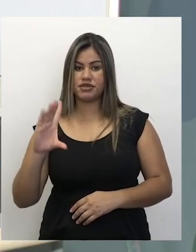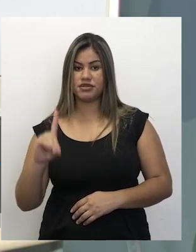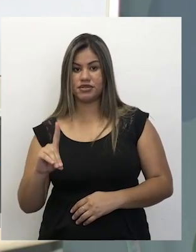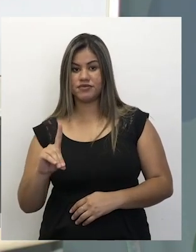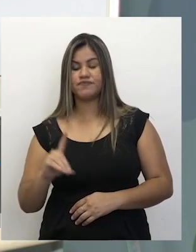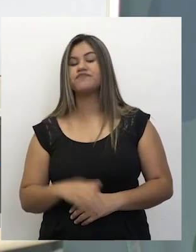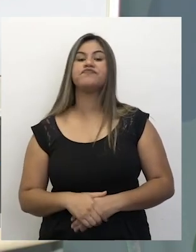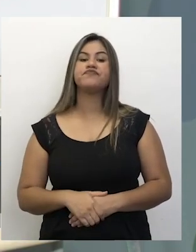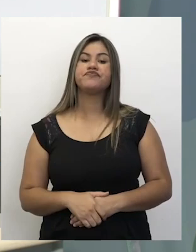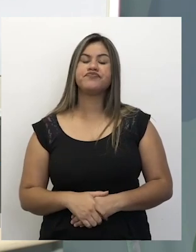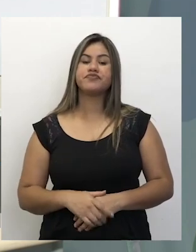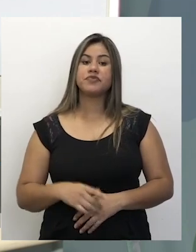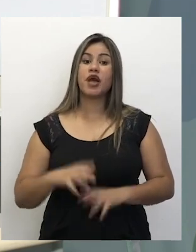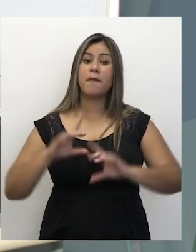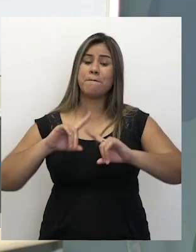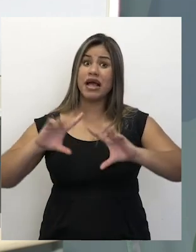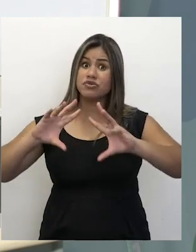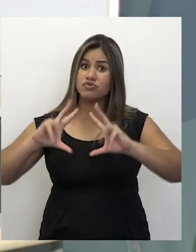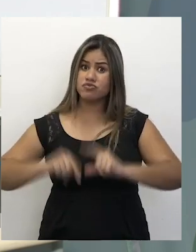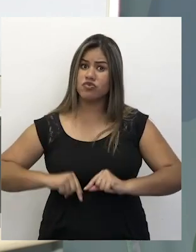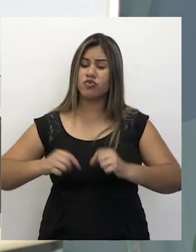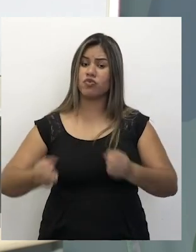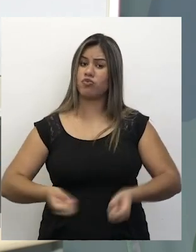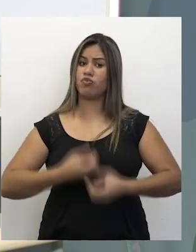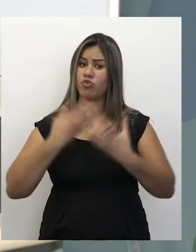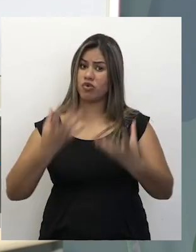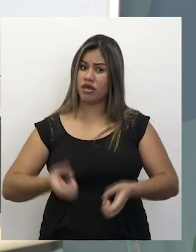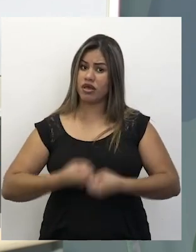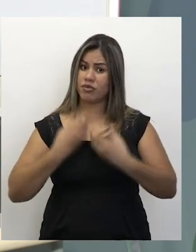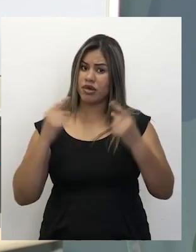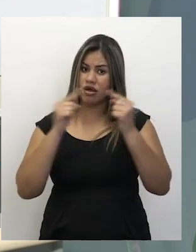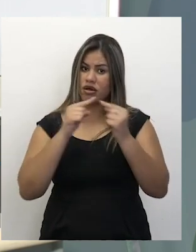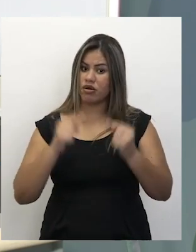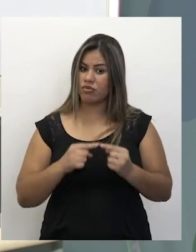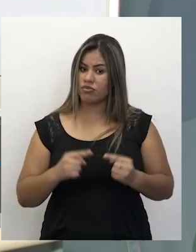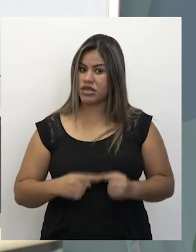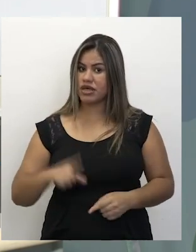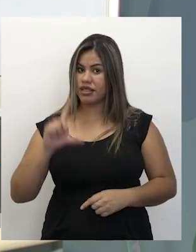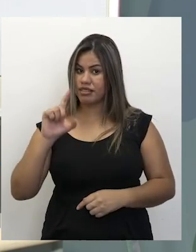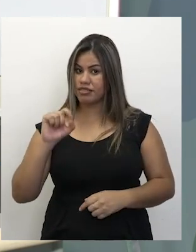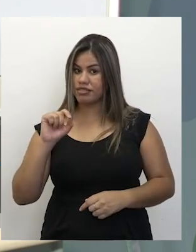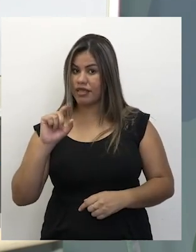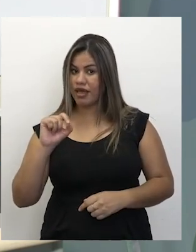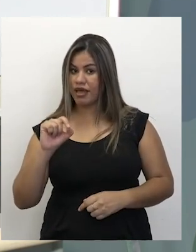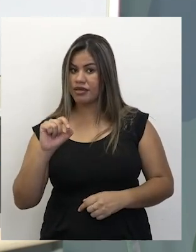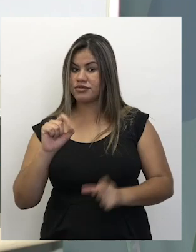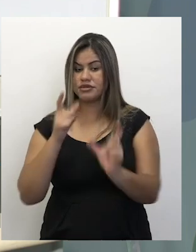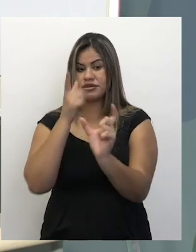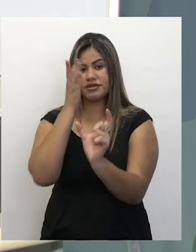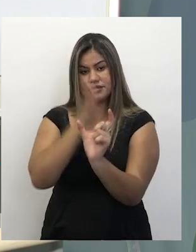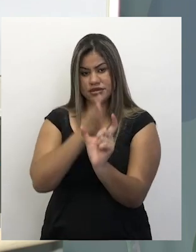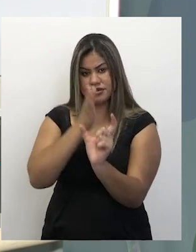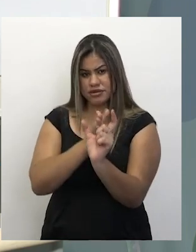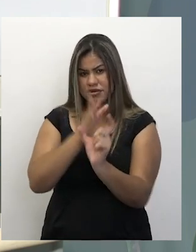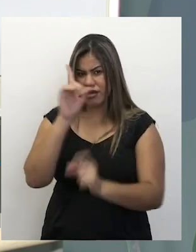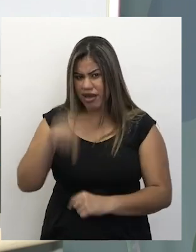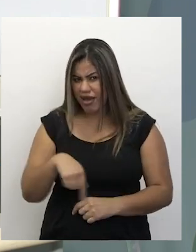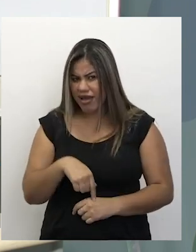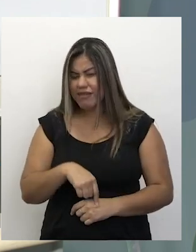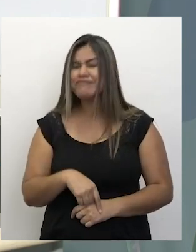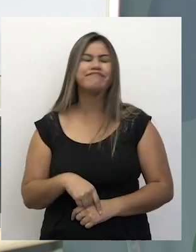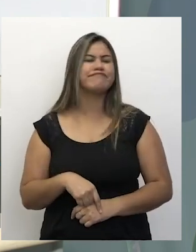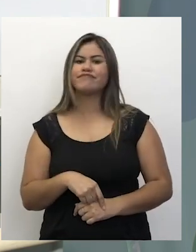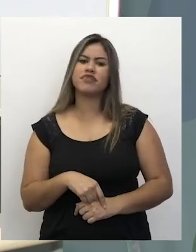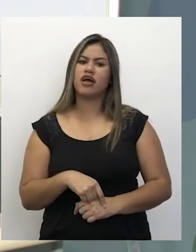nem todos os poemas nem todos os poemas é tem dez sílabas nem todos os poemas são sonetos